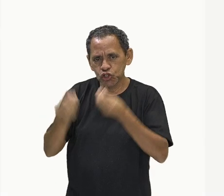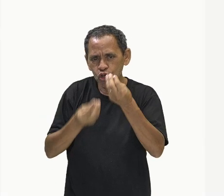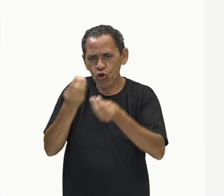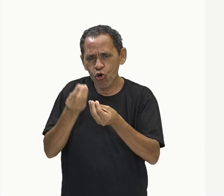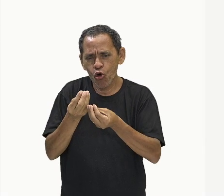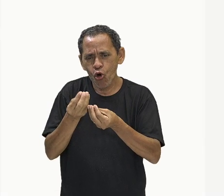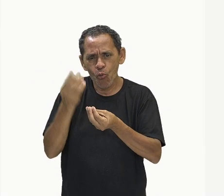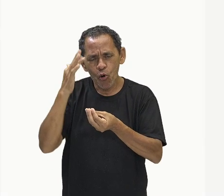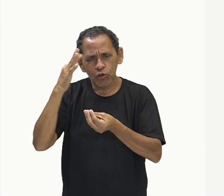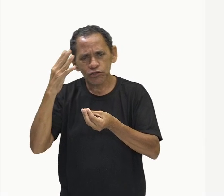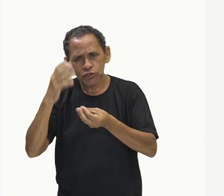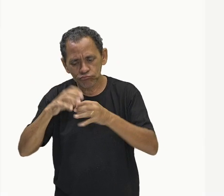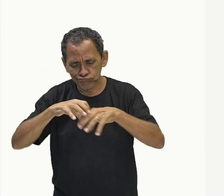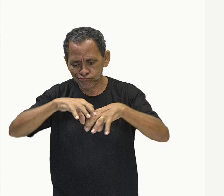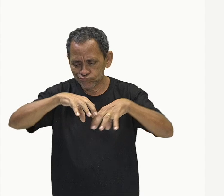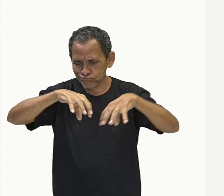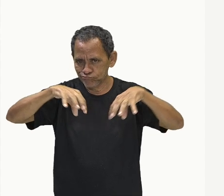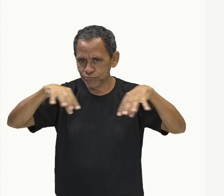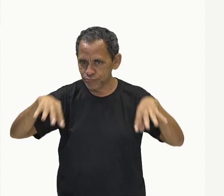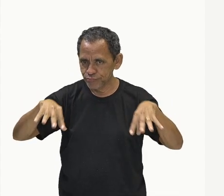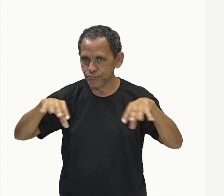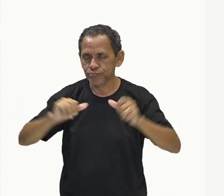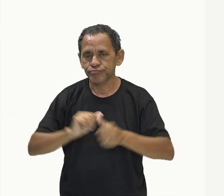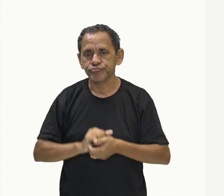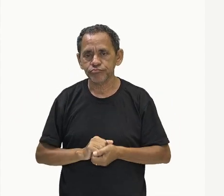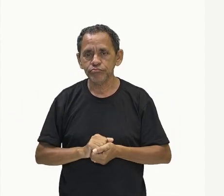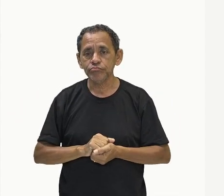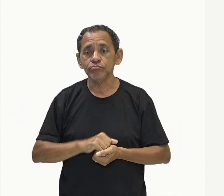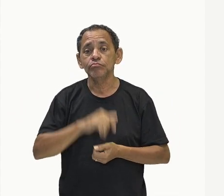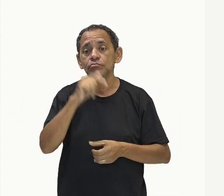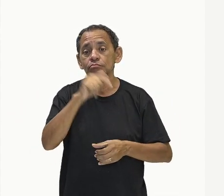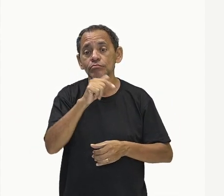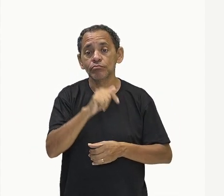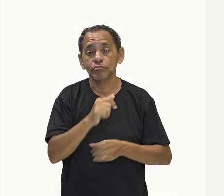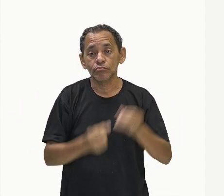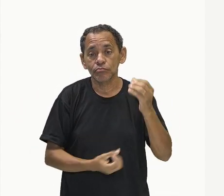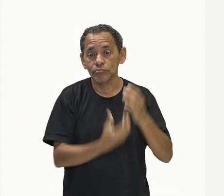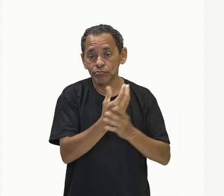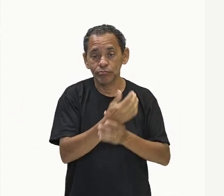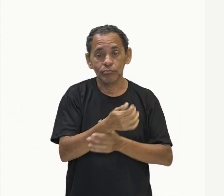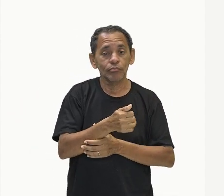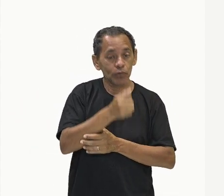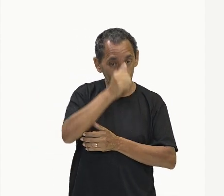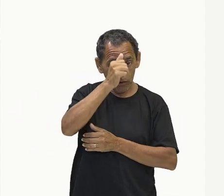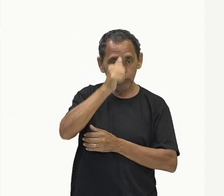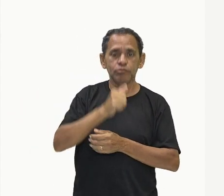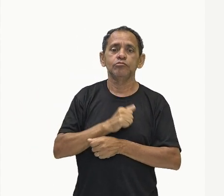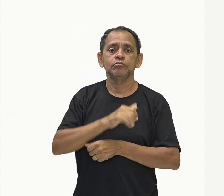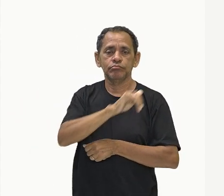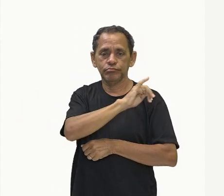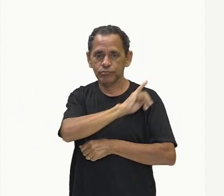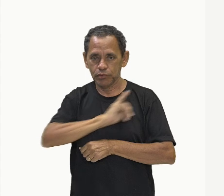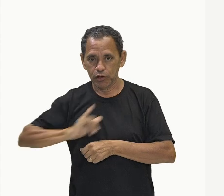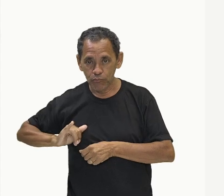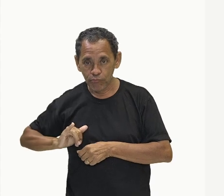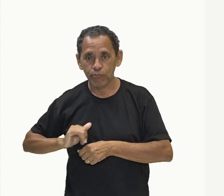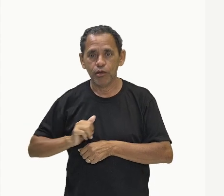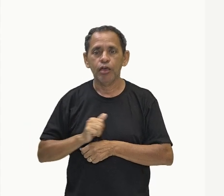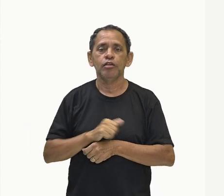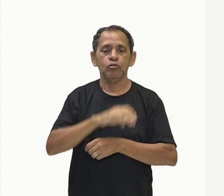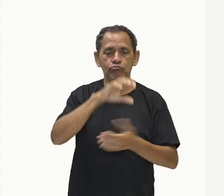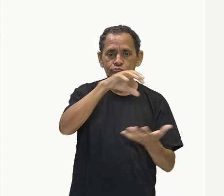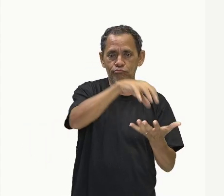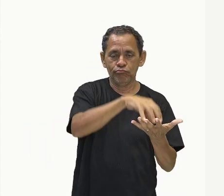divisão clara que surgiu após ali o surgimento do Império Bizantino, o Império Romano do